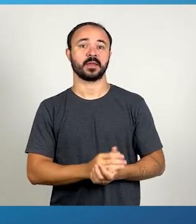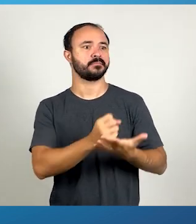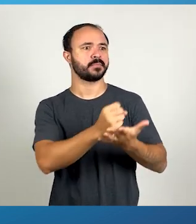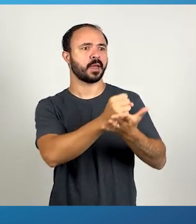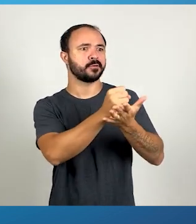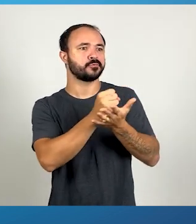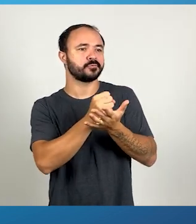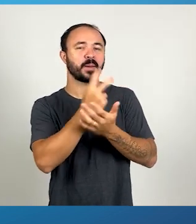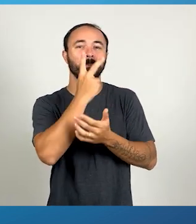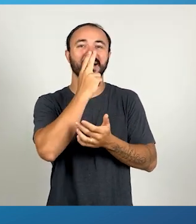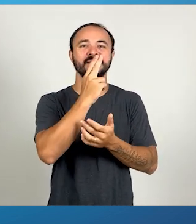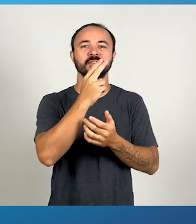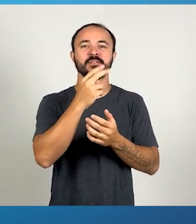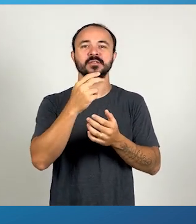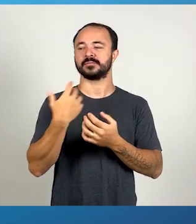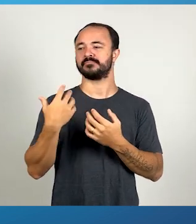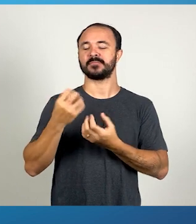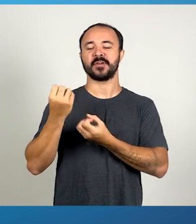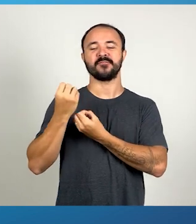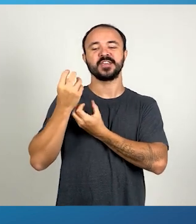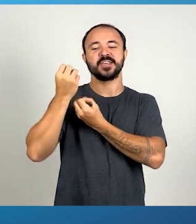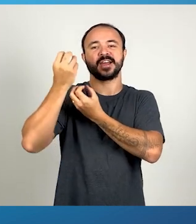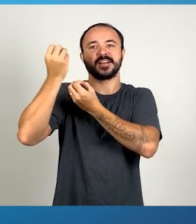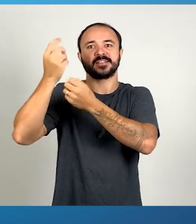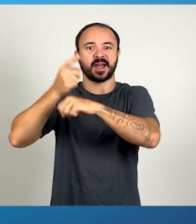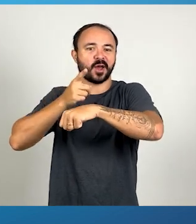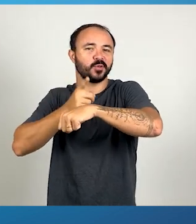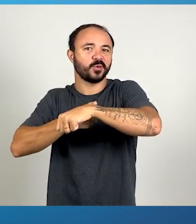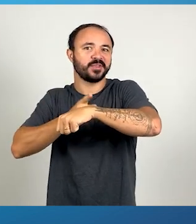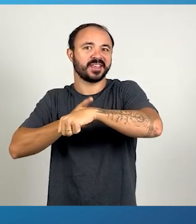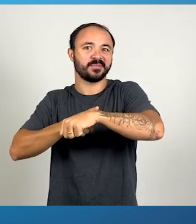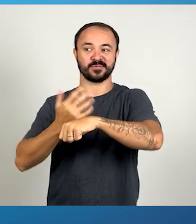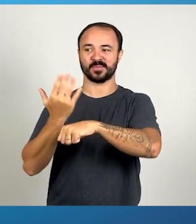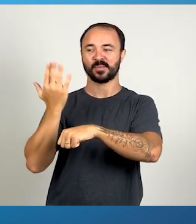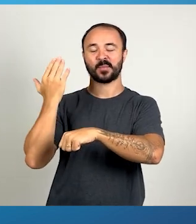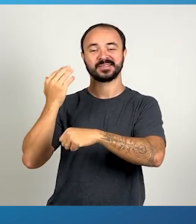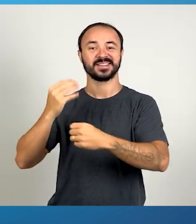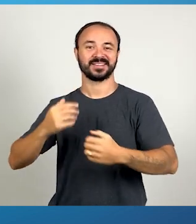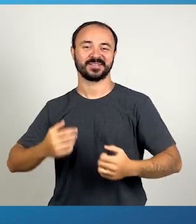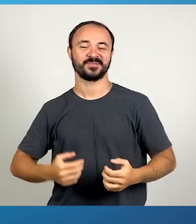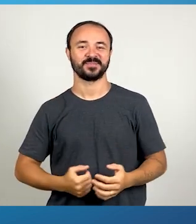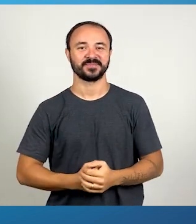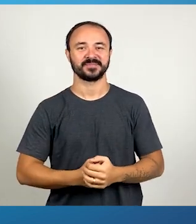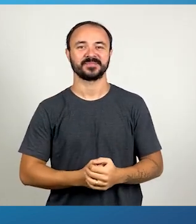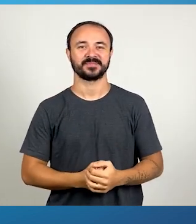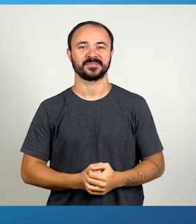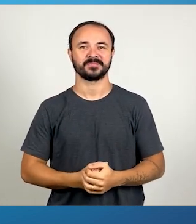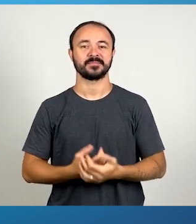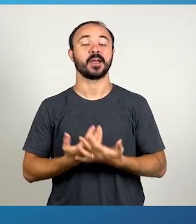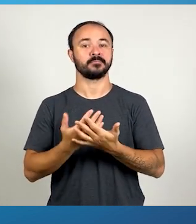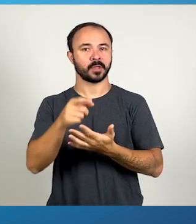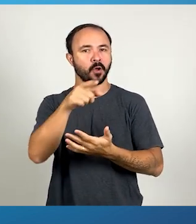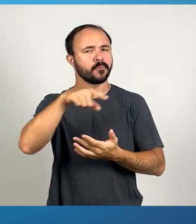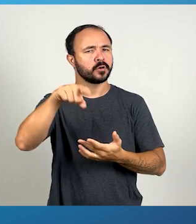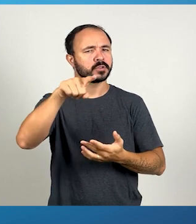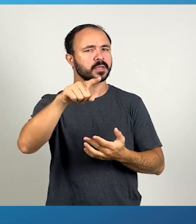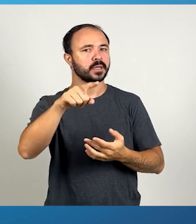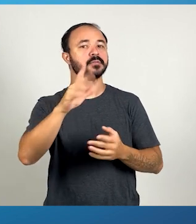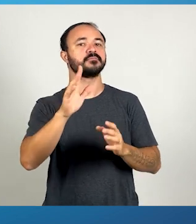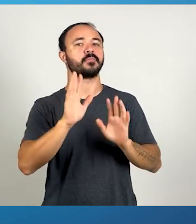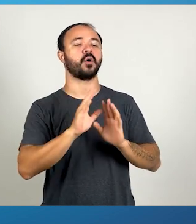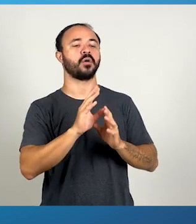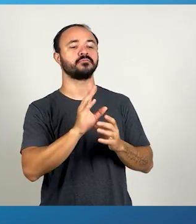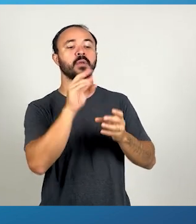viajar no tempo. É esse o recado que eu tenho para a gente hoje. Quando você estiver na sua escola, com a